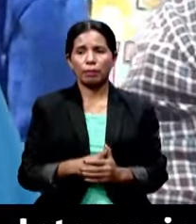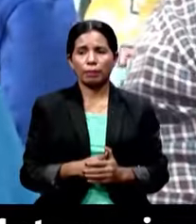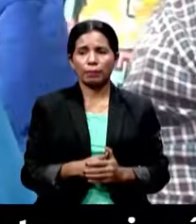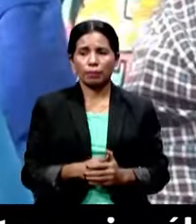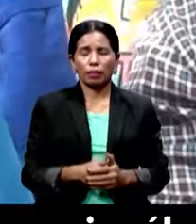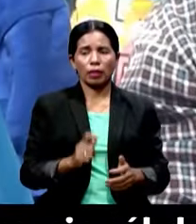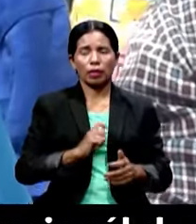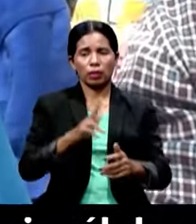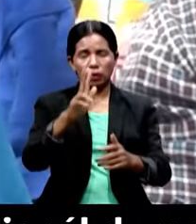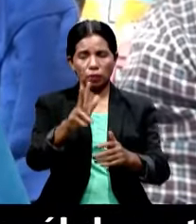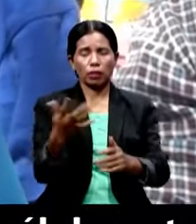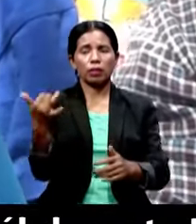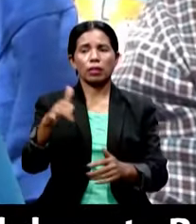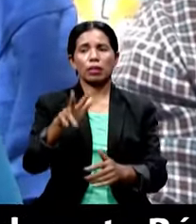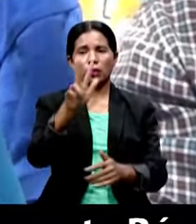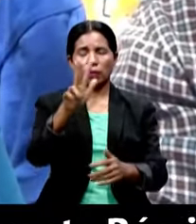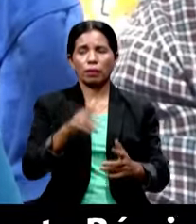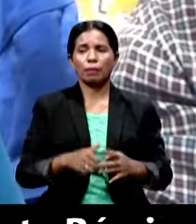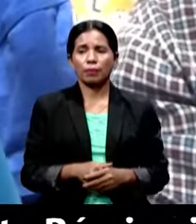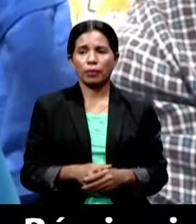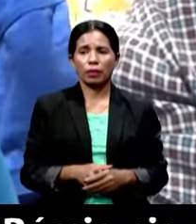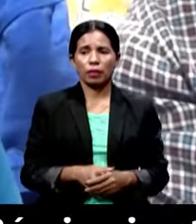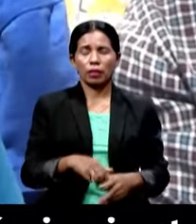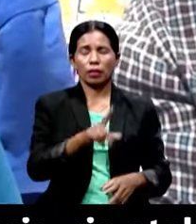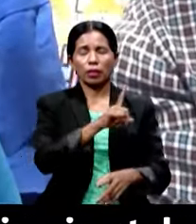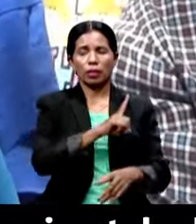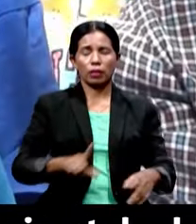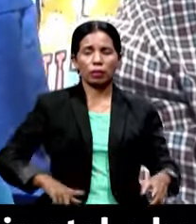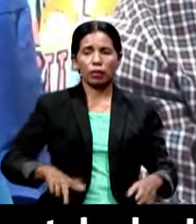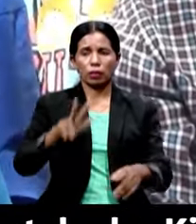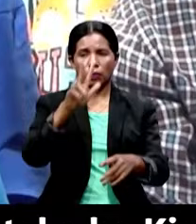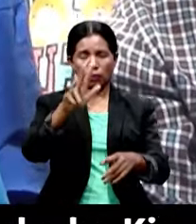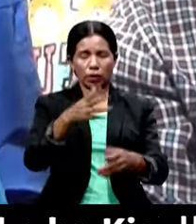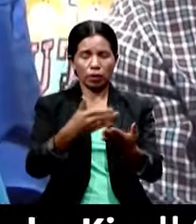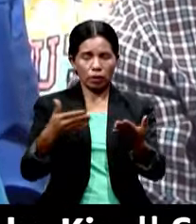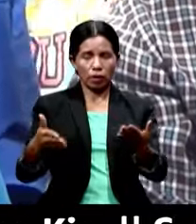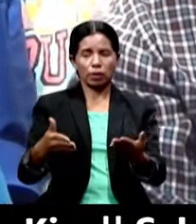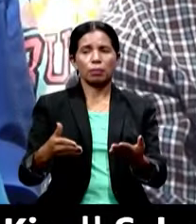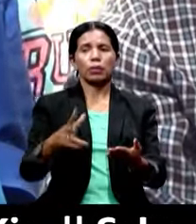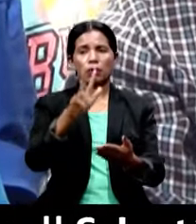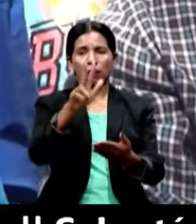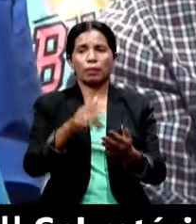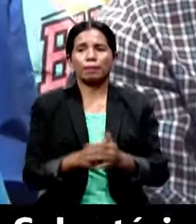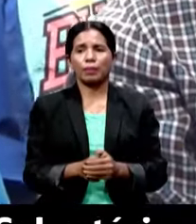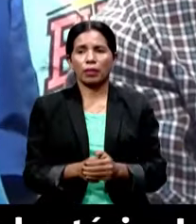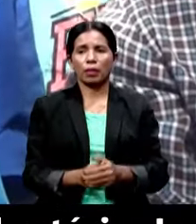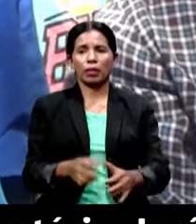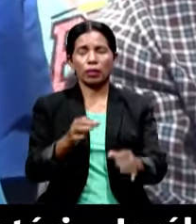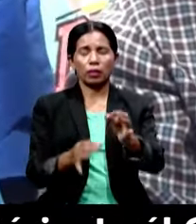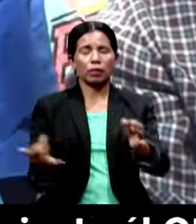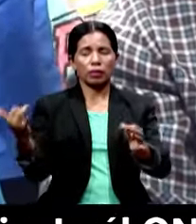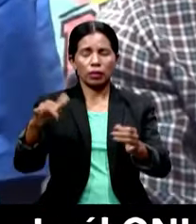e a senan tolo. E a liurai tolo, e a sasan mos tolo. Lulik makne quando se retun